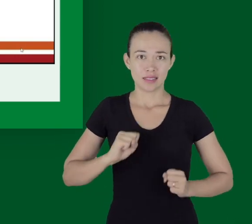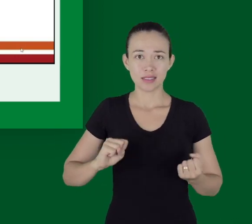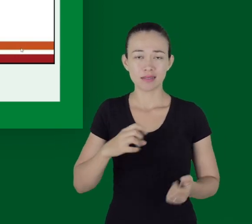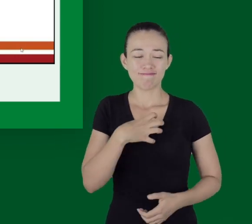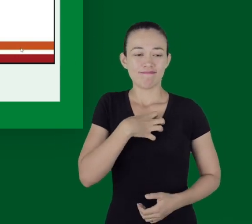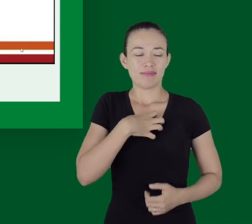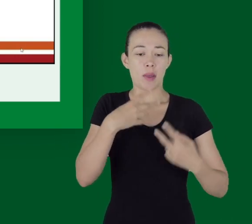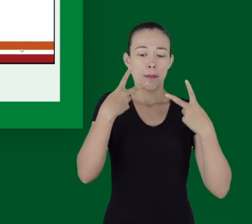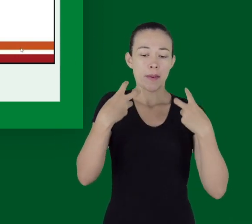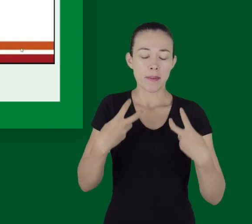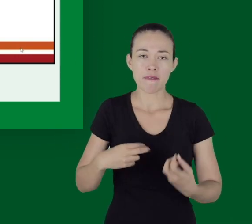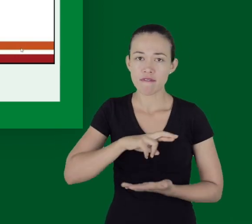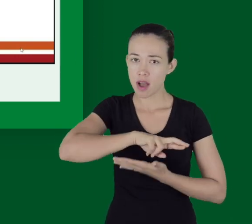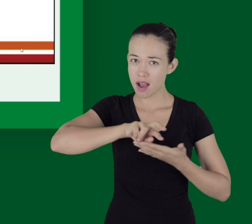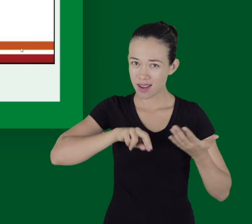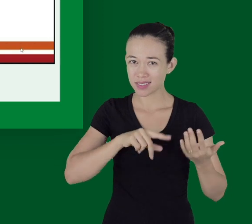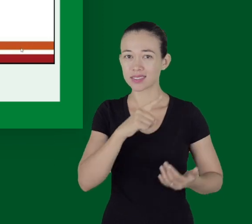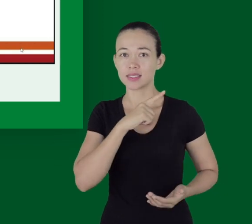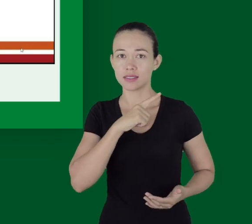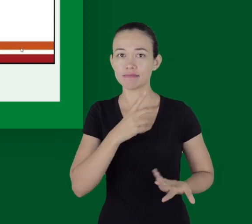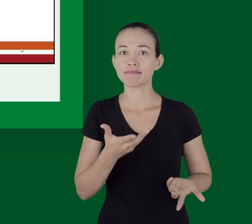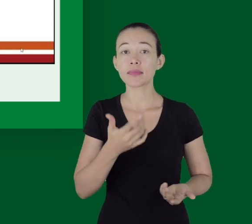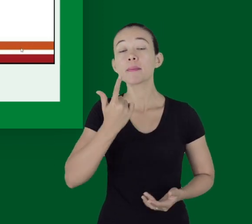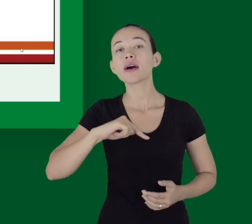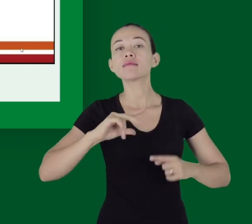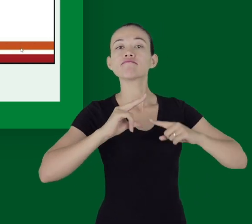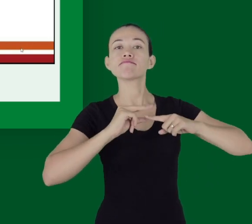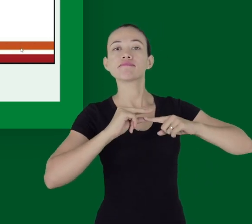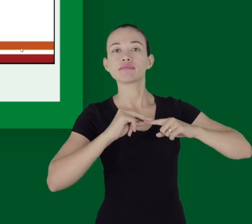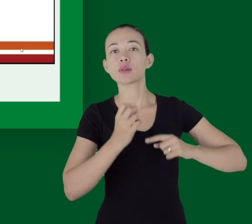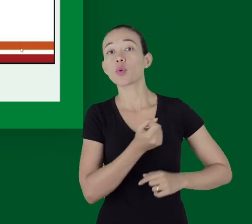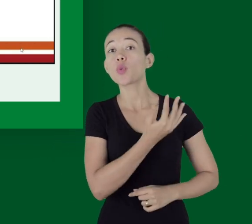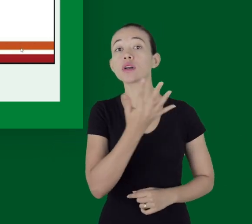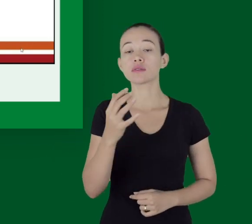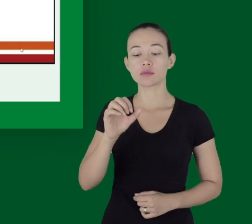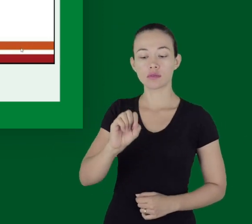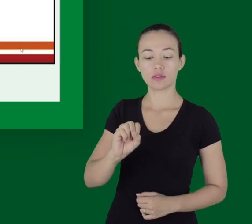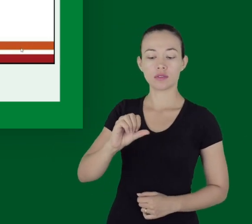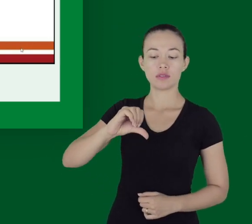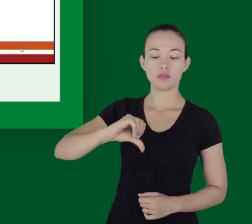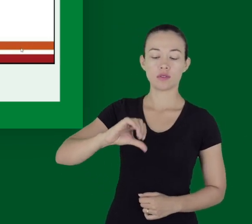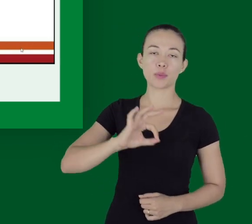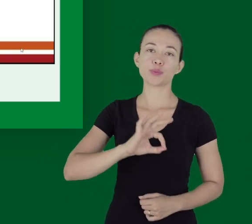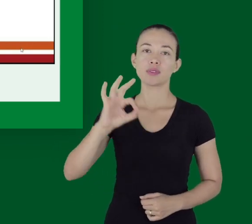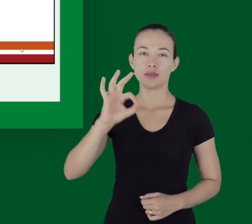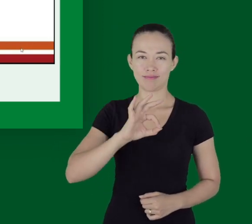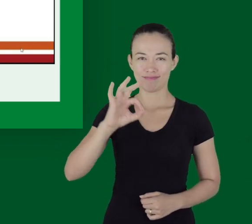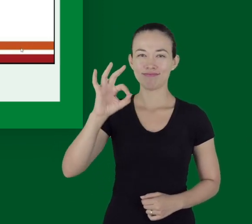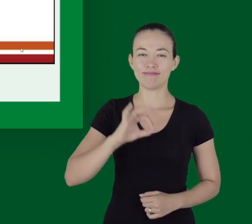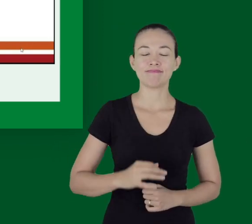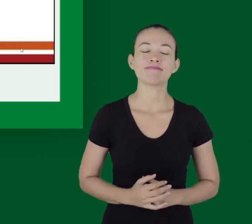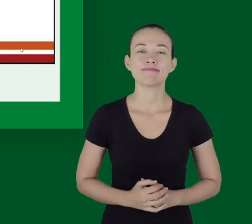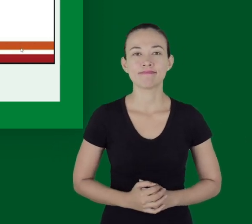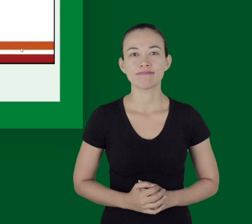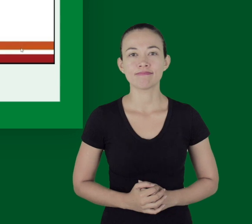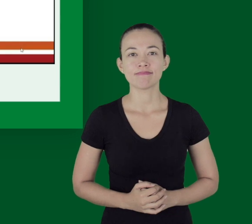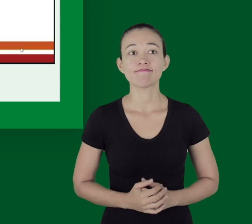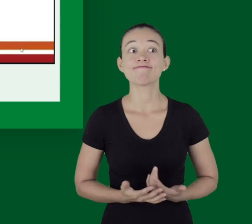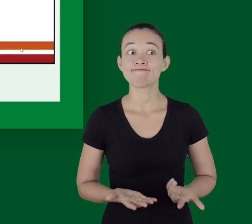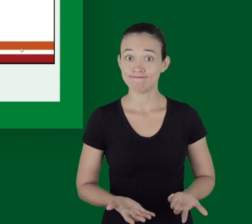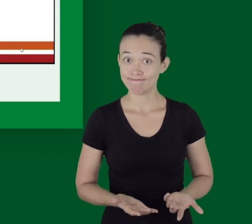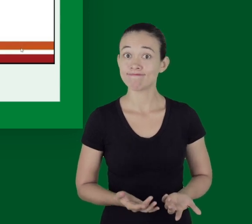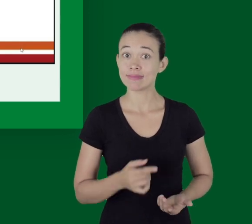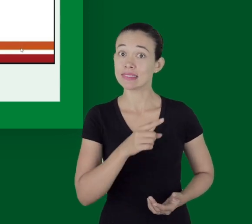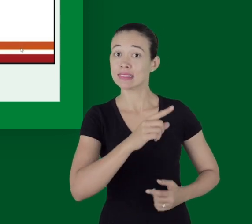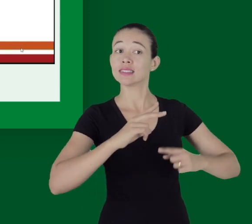sintomas, e a saturação, que estava 89, em ar ambiente, 89%. Então,